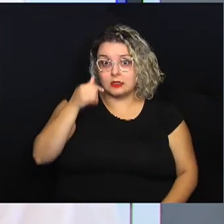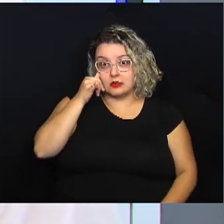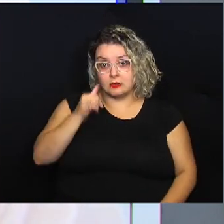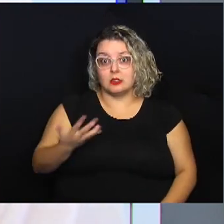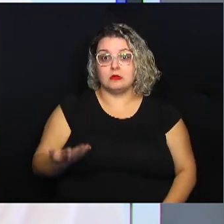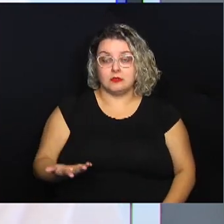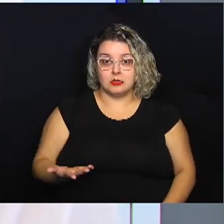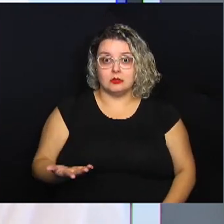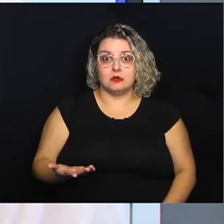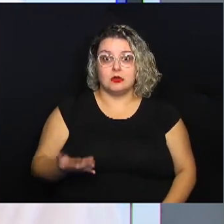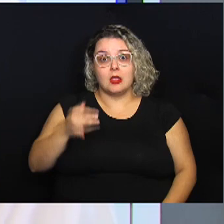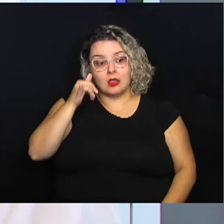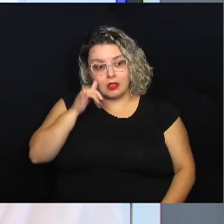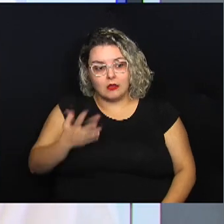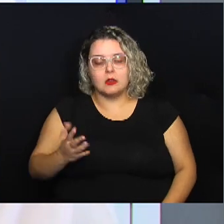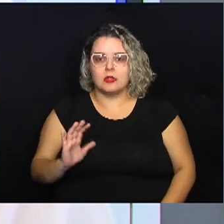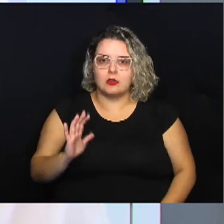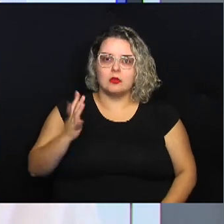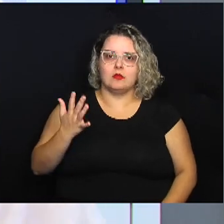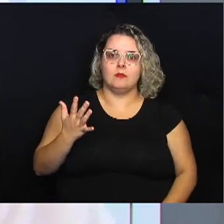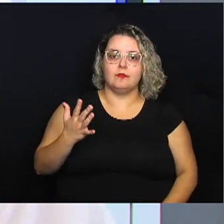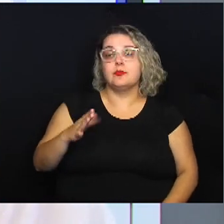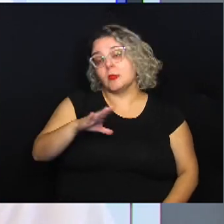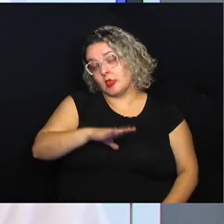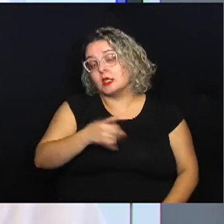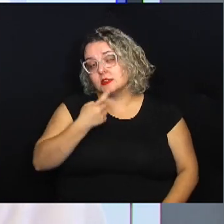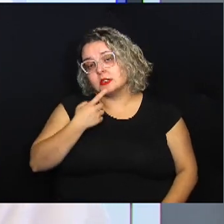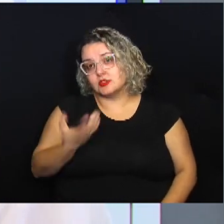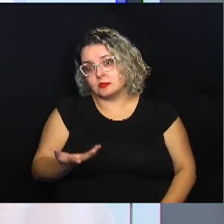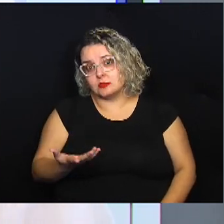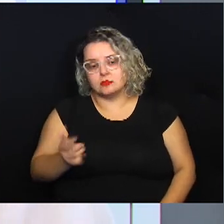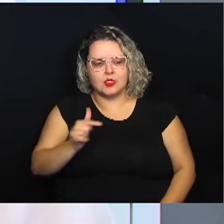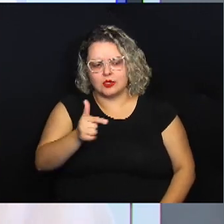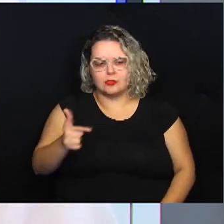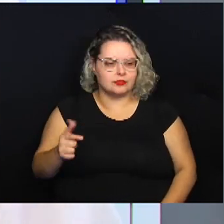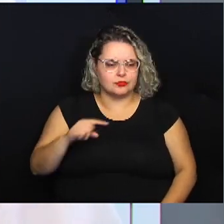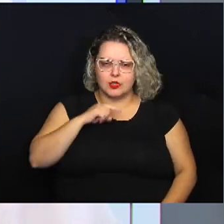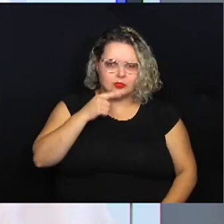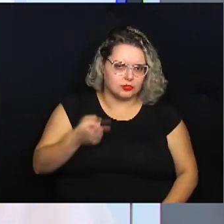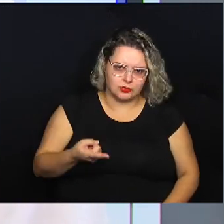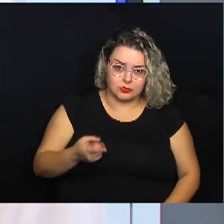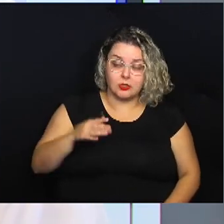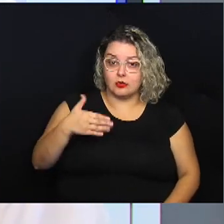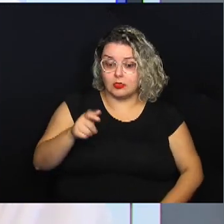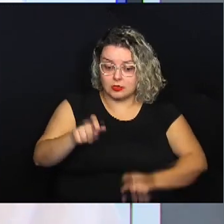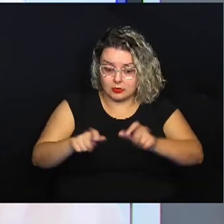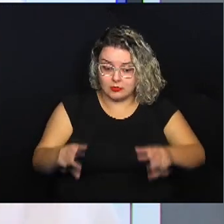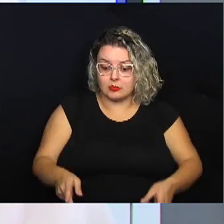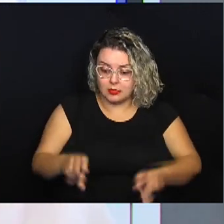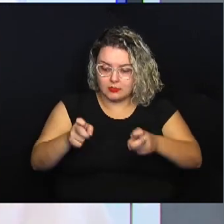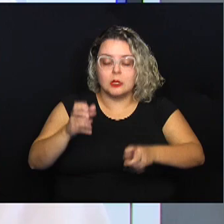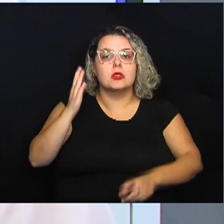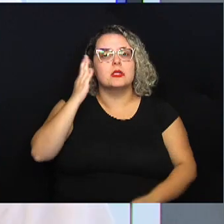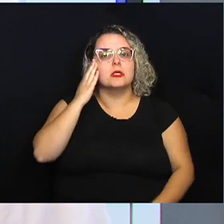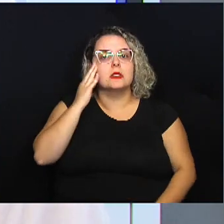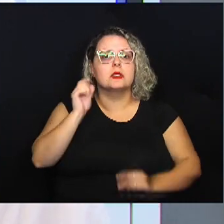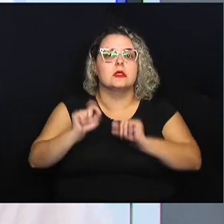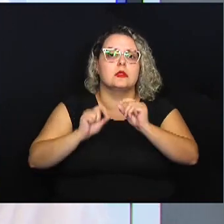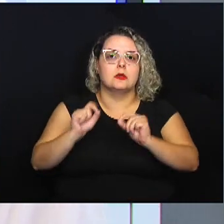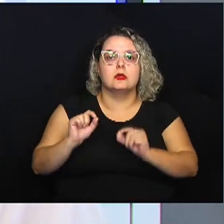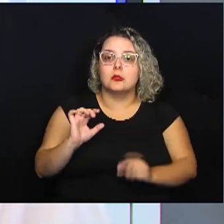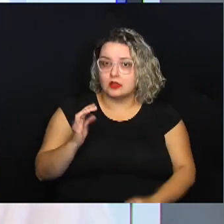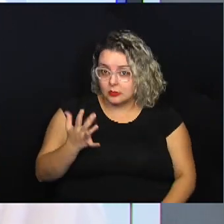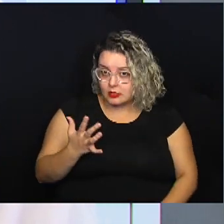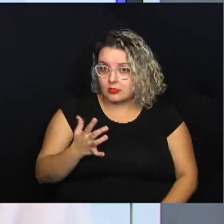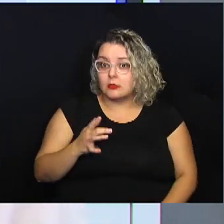evitar esses fatos que aconteçam, pelo menos no município de Campinas. Mas eu não tenho dúvida que quando as pessoas perceberem e entenderem o que está sendo feito aqui, isso